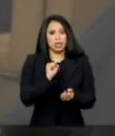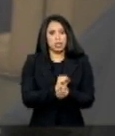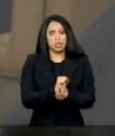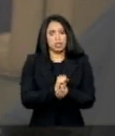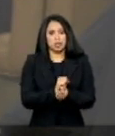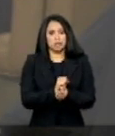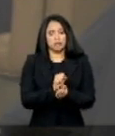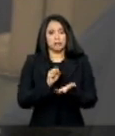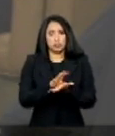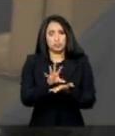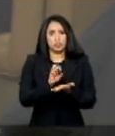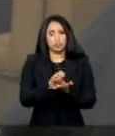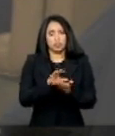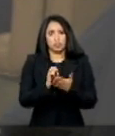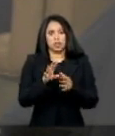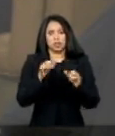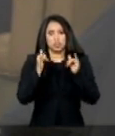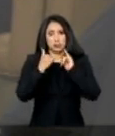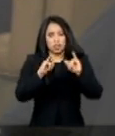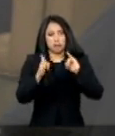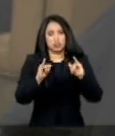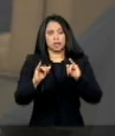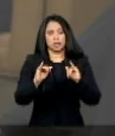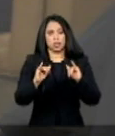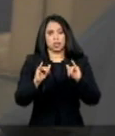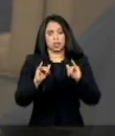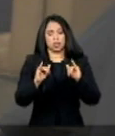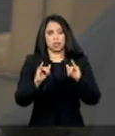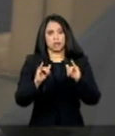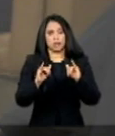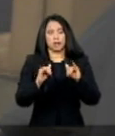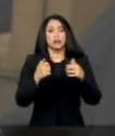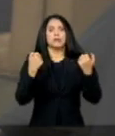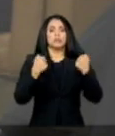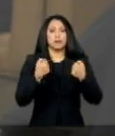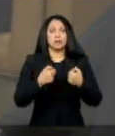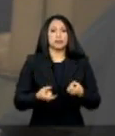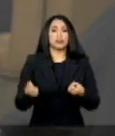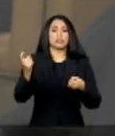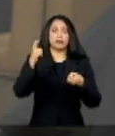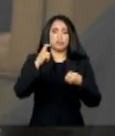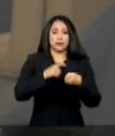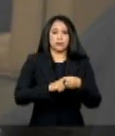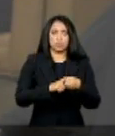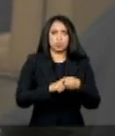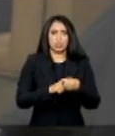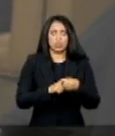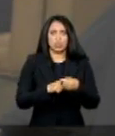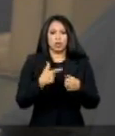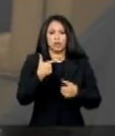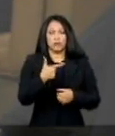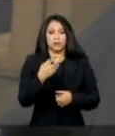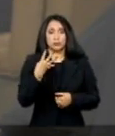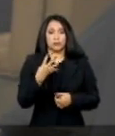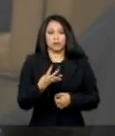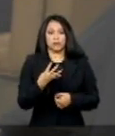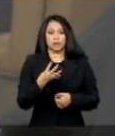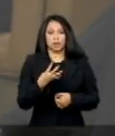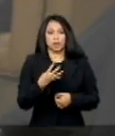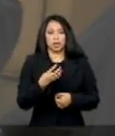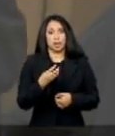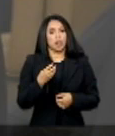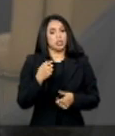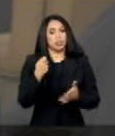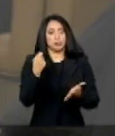a concessionária promova o restabelecimento do fornecimento de energia elétrica sem qualquer ônus para o consumidor e